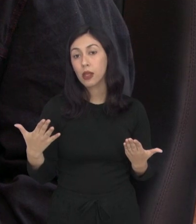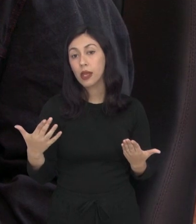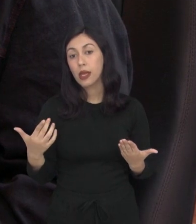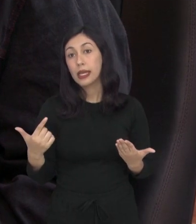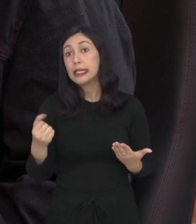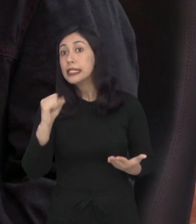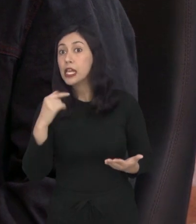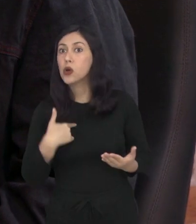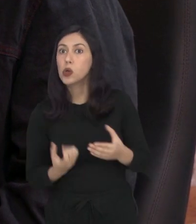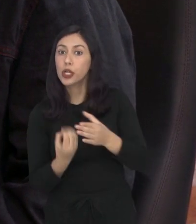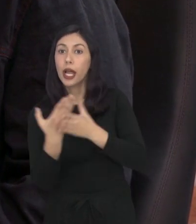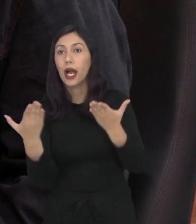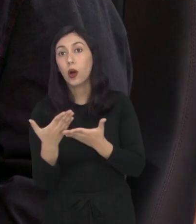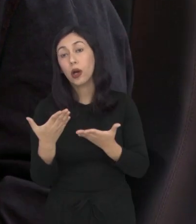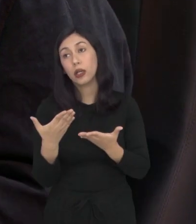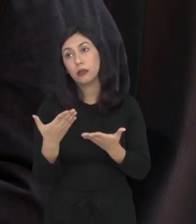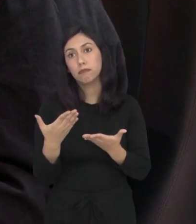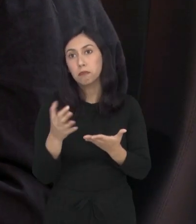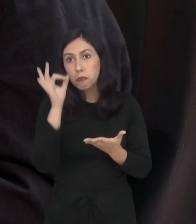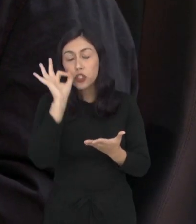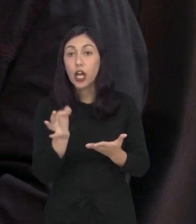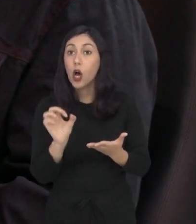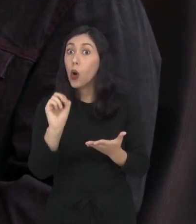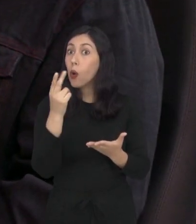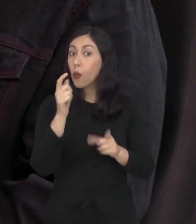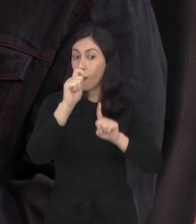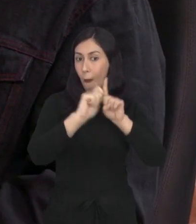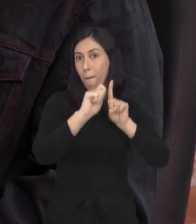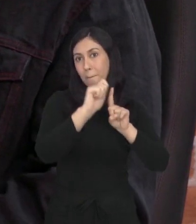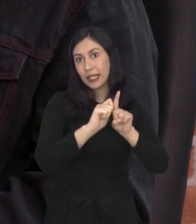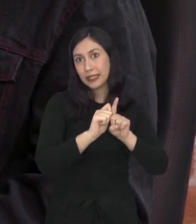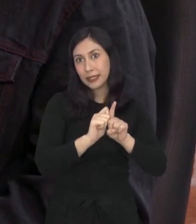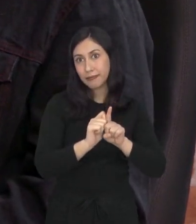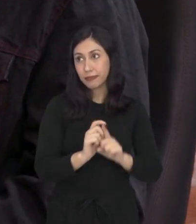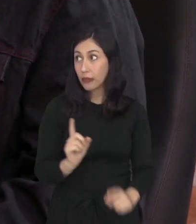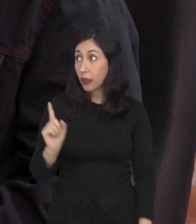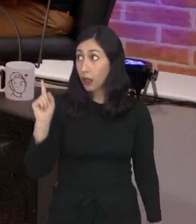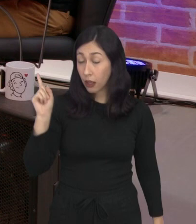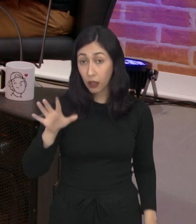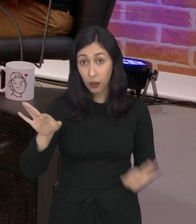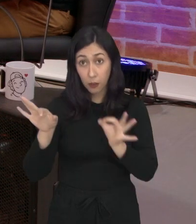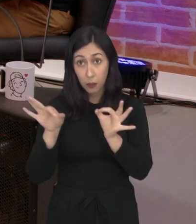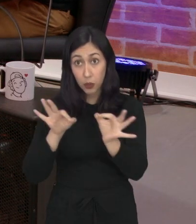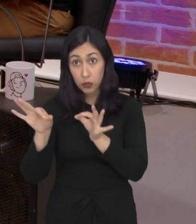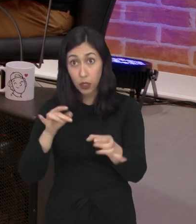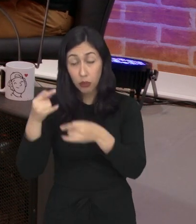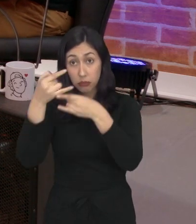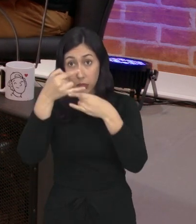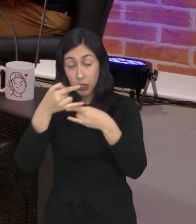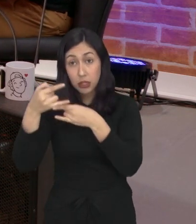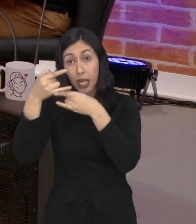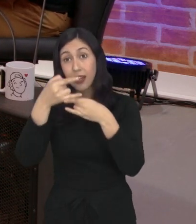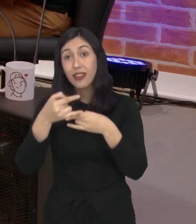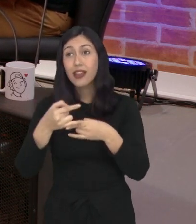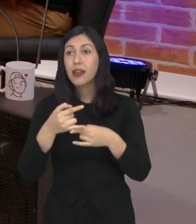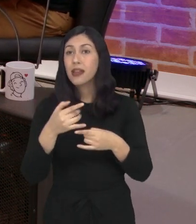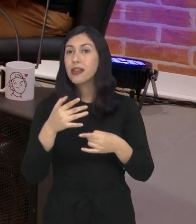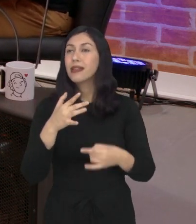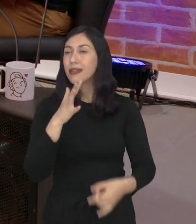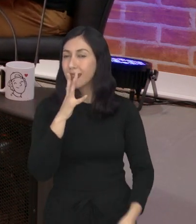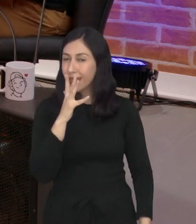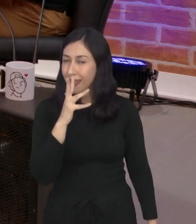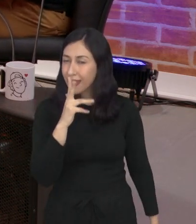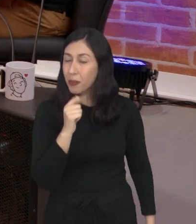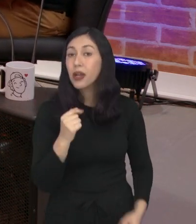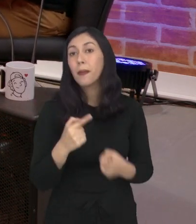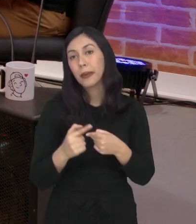você agora, assim como eu posso demorar um mês pra elaborar uma parada. A produção que eu faço aqui pras lives, ela demora um pouco mais, por quê?